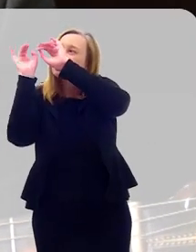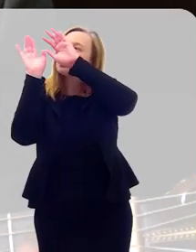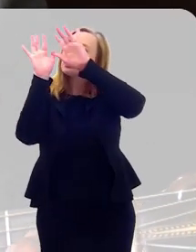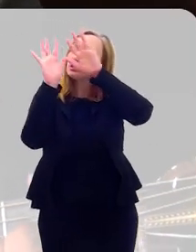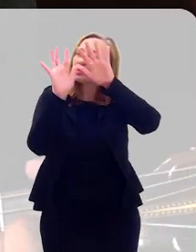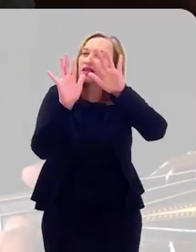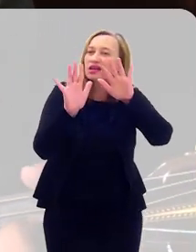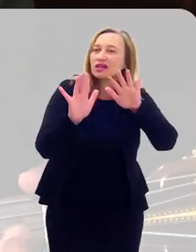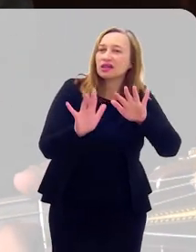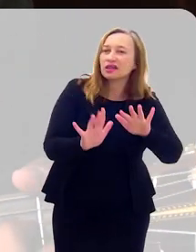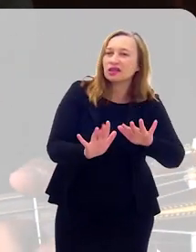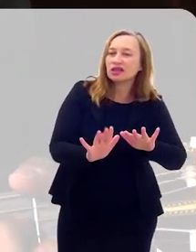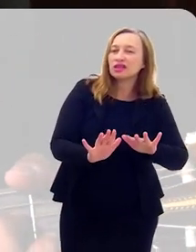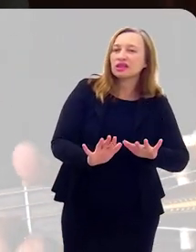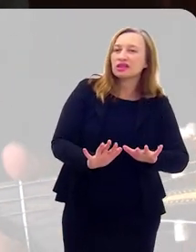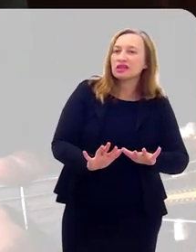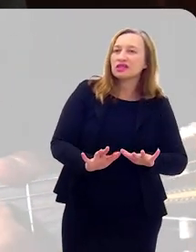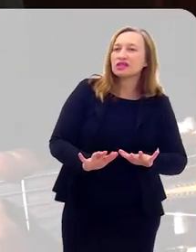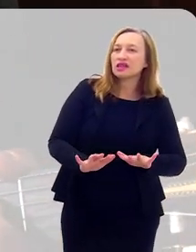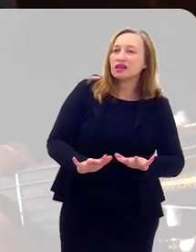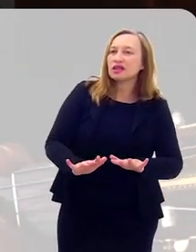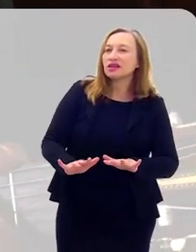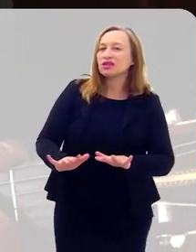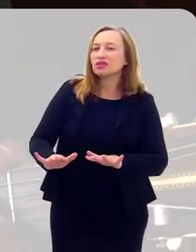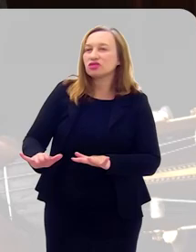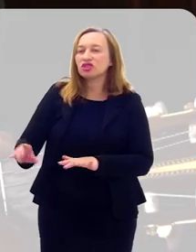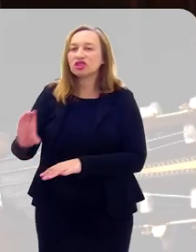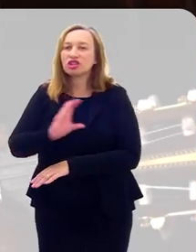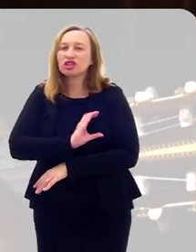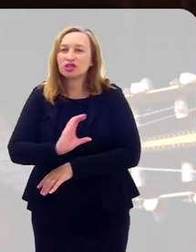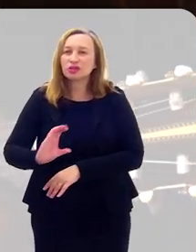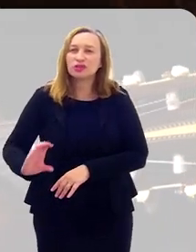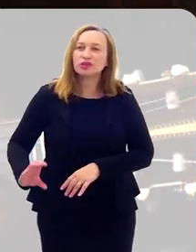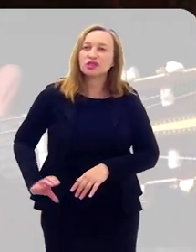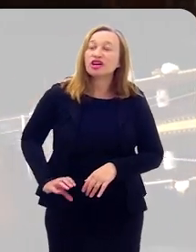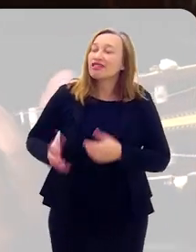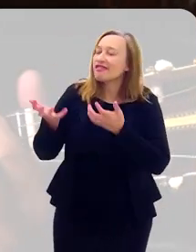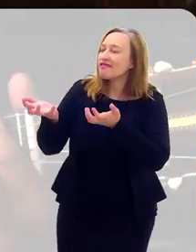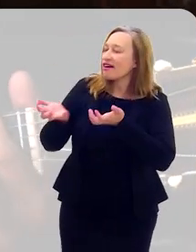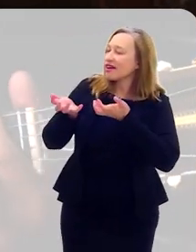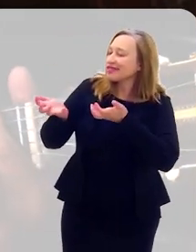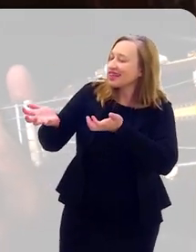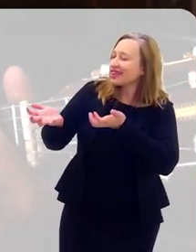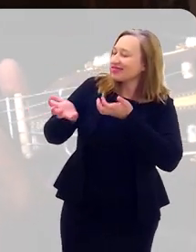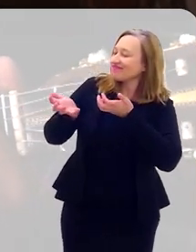Fragrância de Cristo,